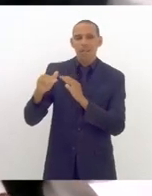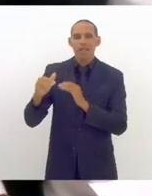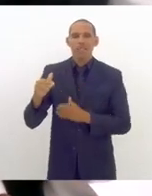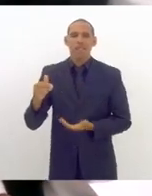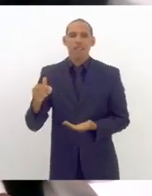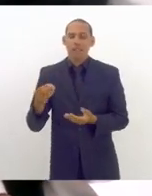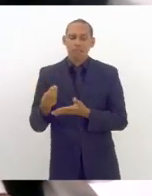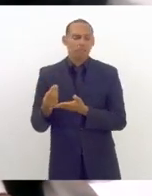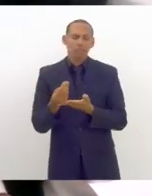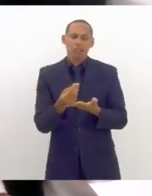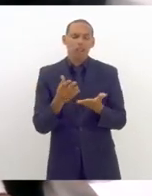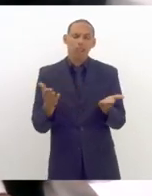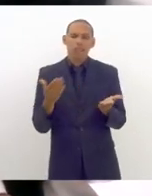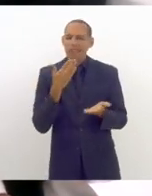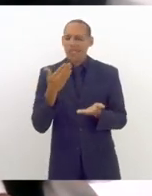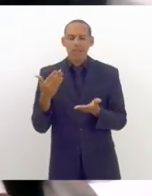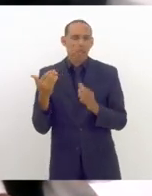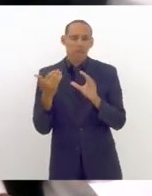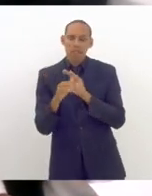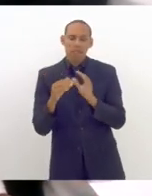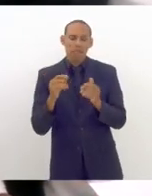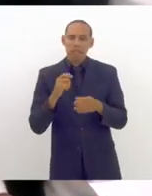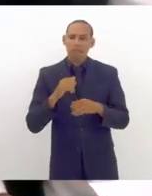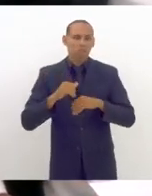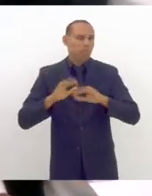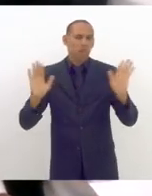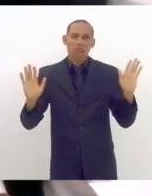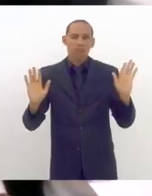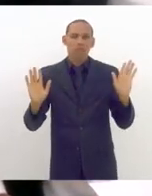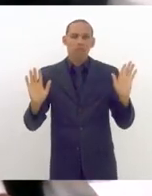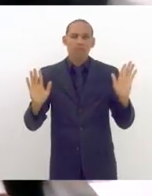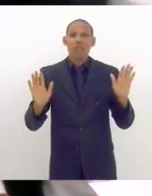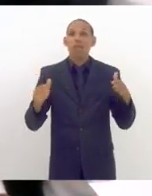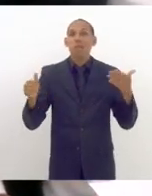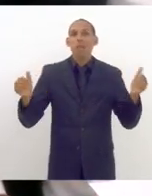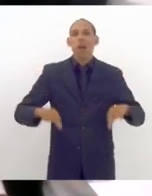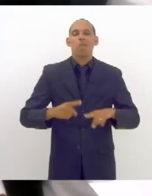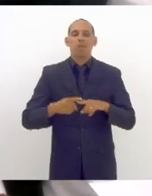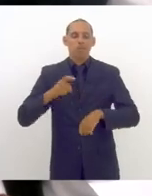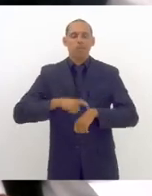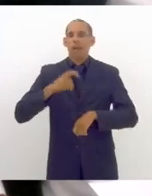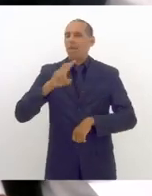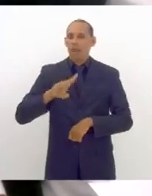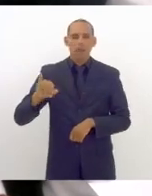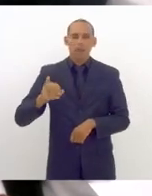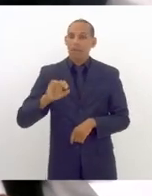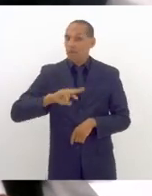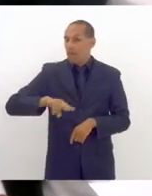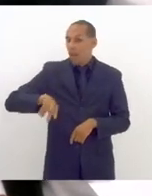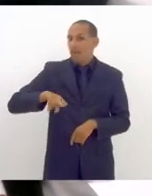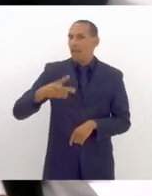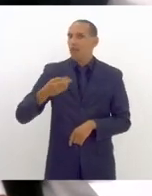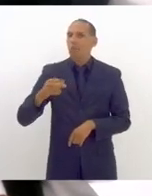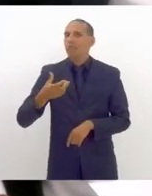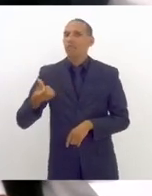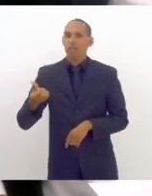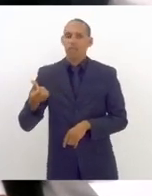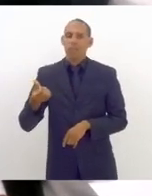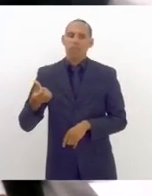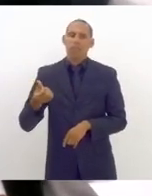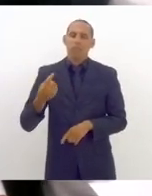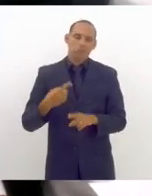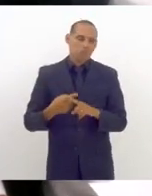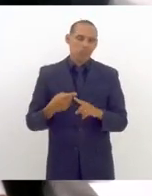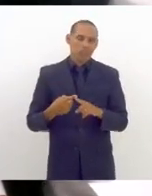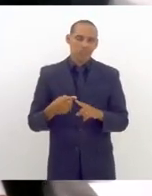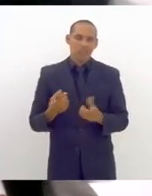Barroso ele vai conceder E aí vai ser muito pior que vai ser imediato não em 26 porque